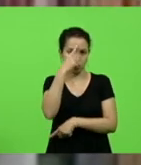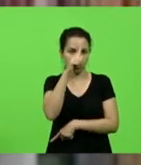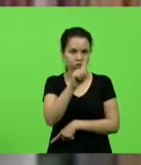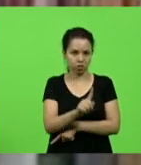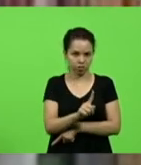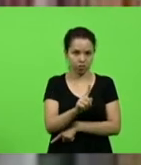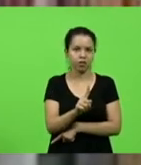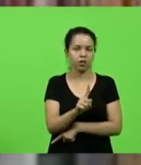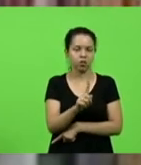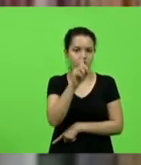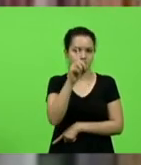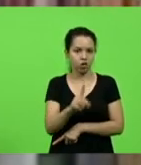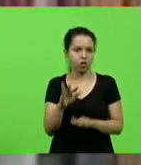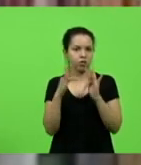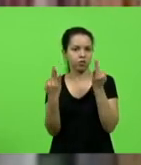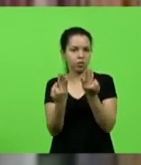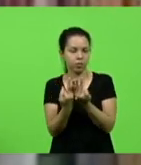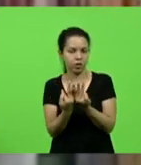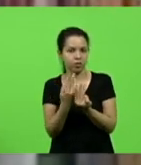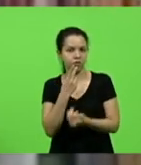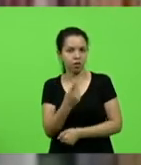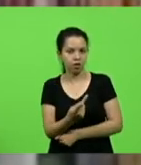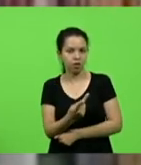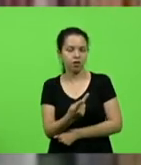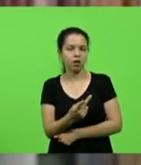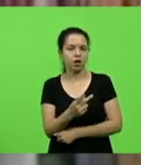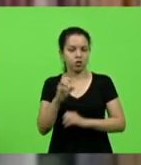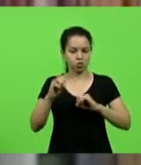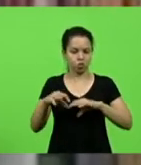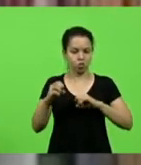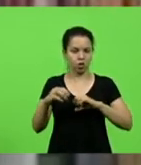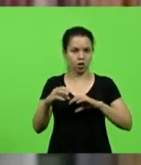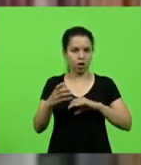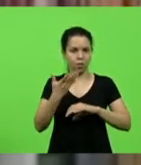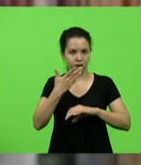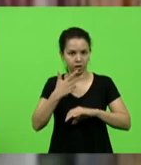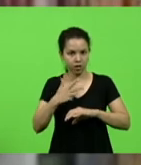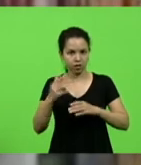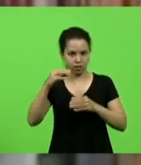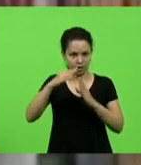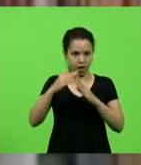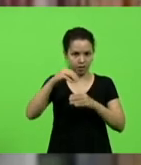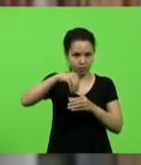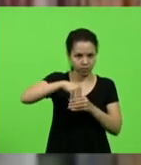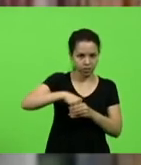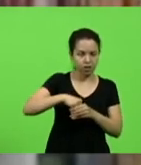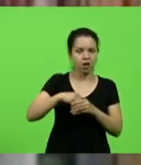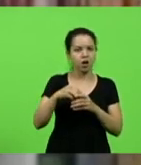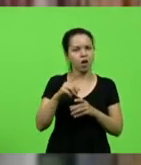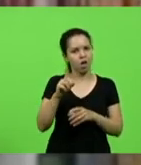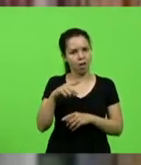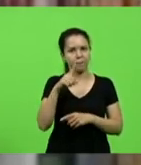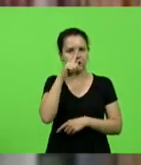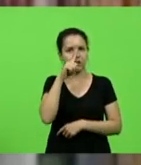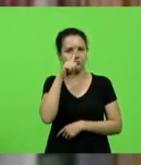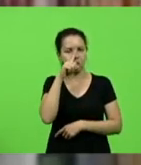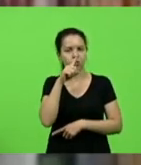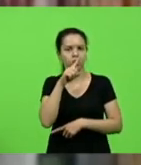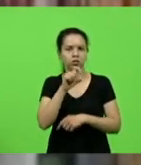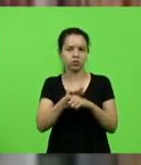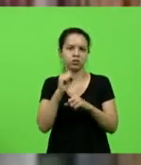que educar uma criança em casa é um extremo risco para a sociedade. Dito tudo isso a respeito de